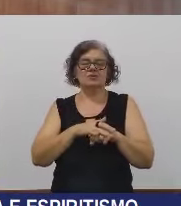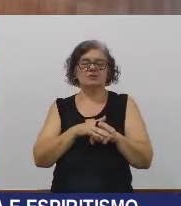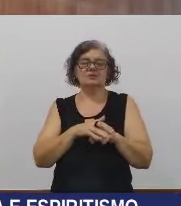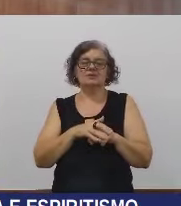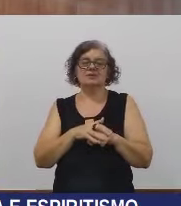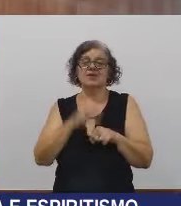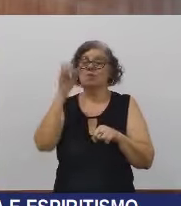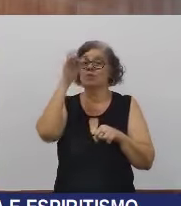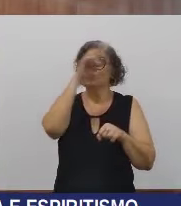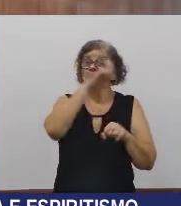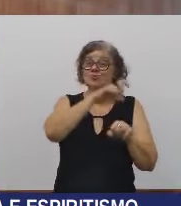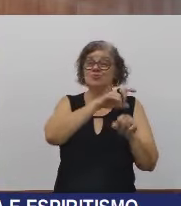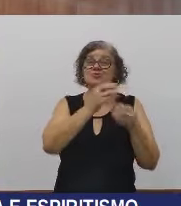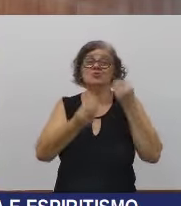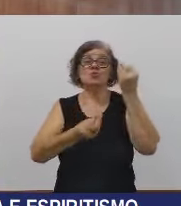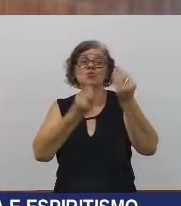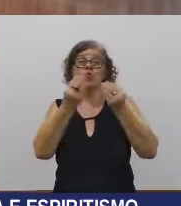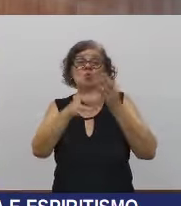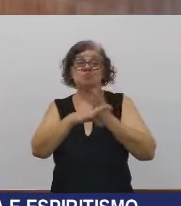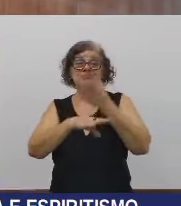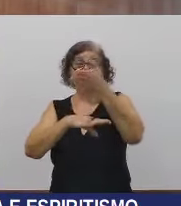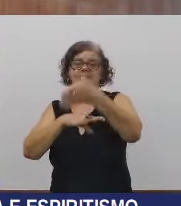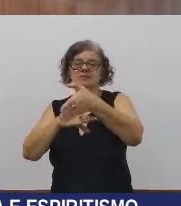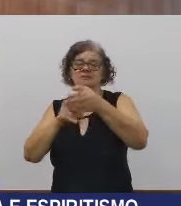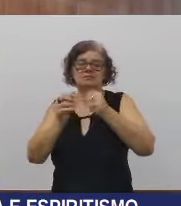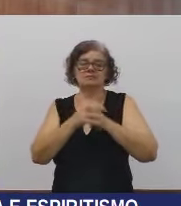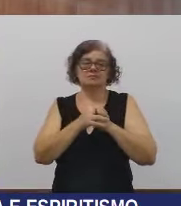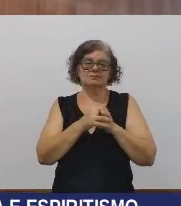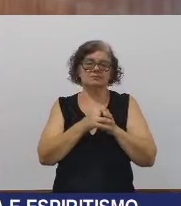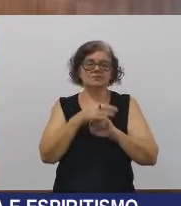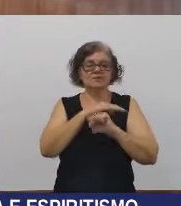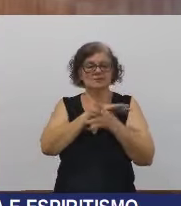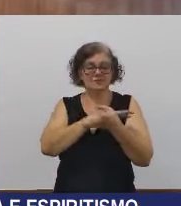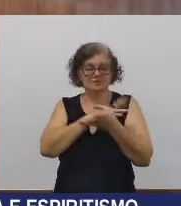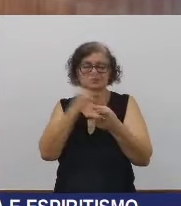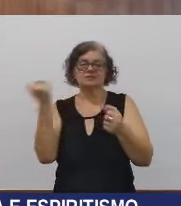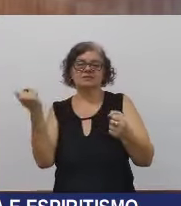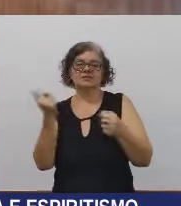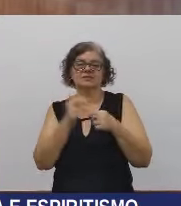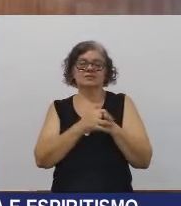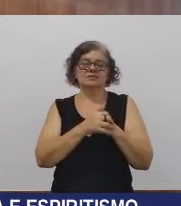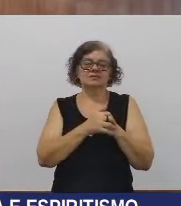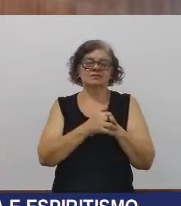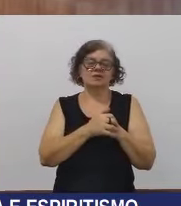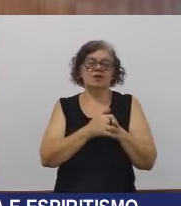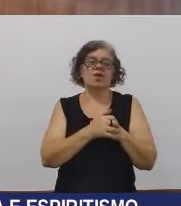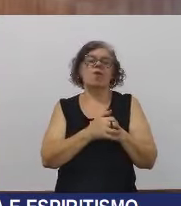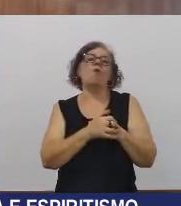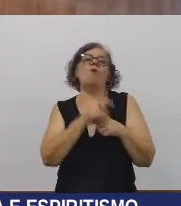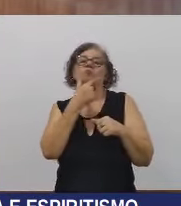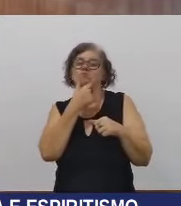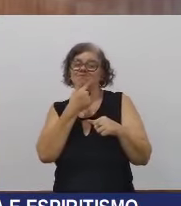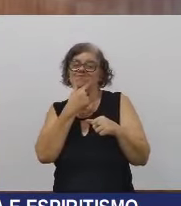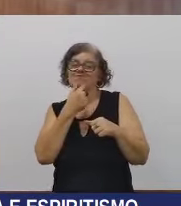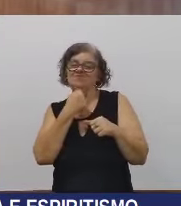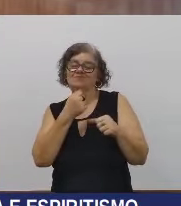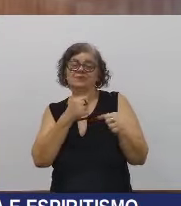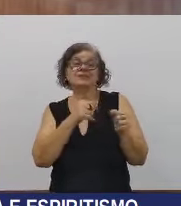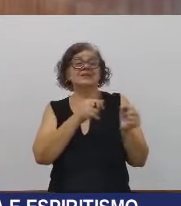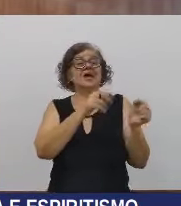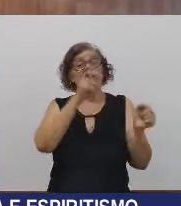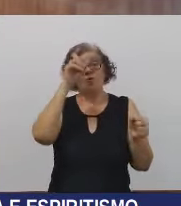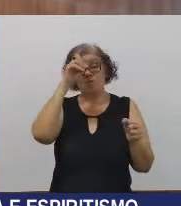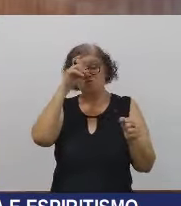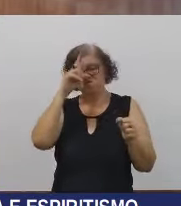drogas, mas é muito difícil sair delas. Que aqueles irmãos que estão nos seus leitos de